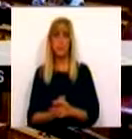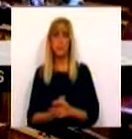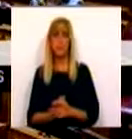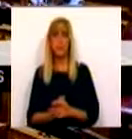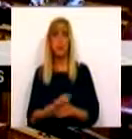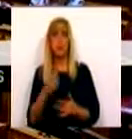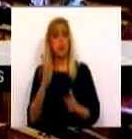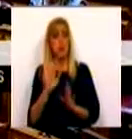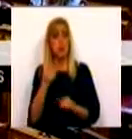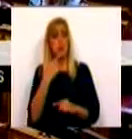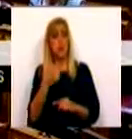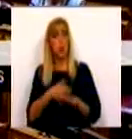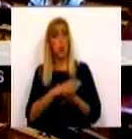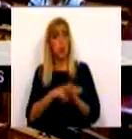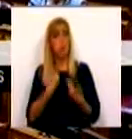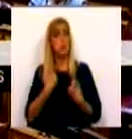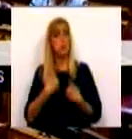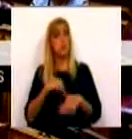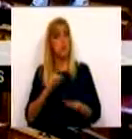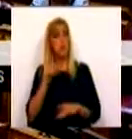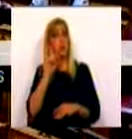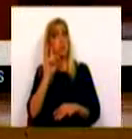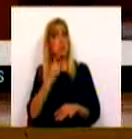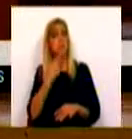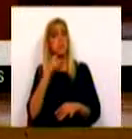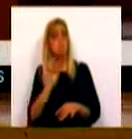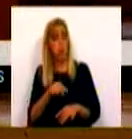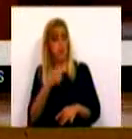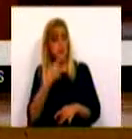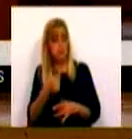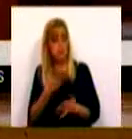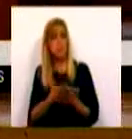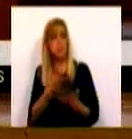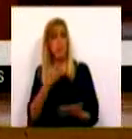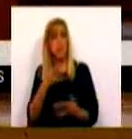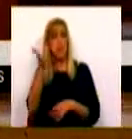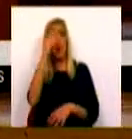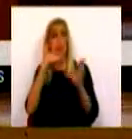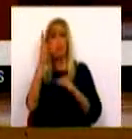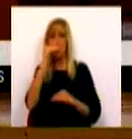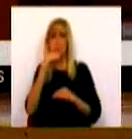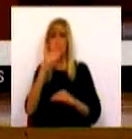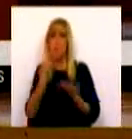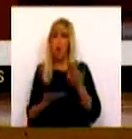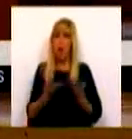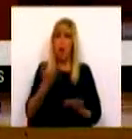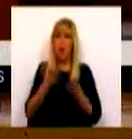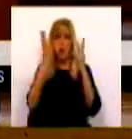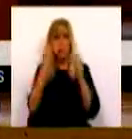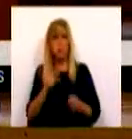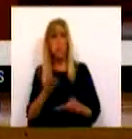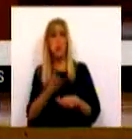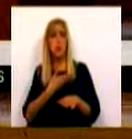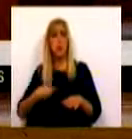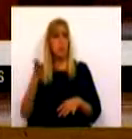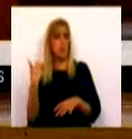Já o tinha dito aqui, mas importa voltar a dizer que nós aprendemos com os desequilíbrios orçamentais do passado e